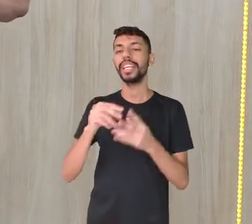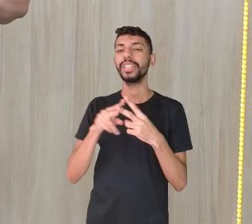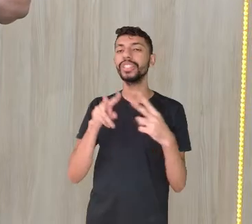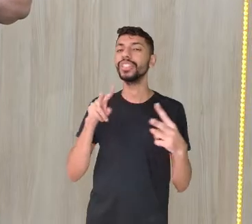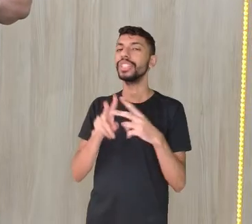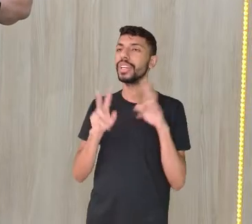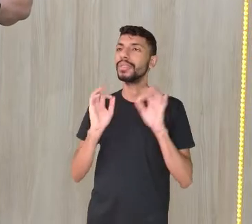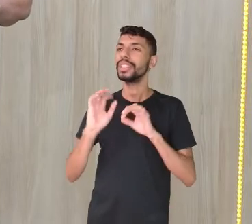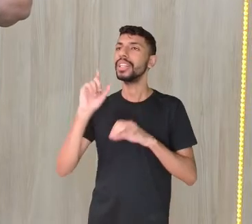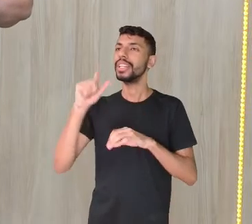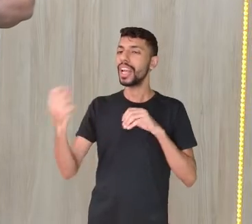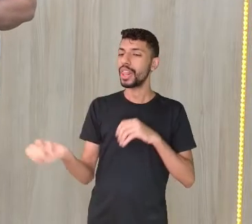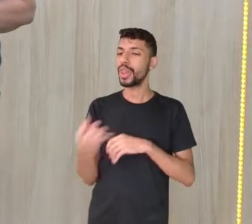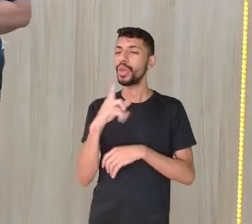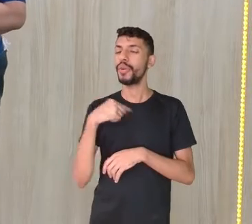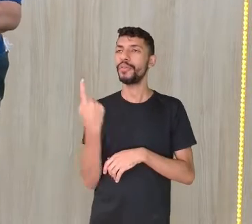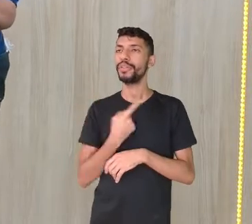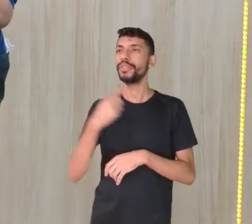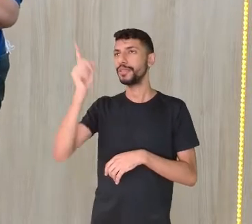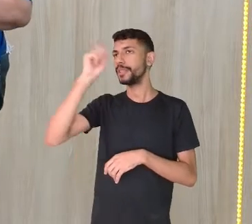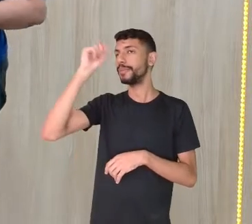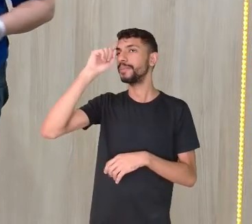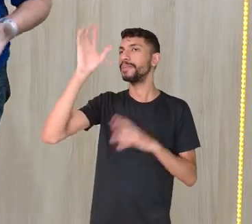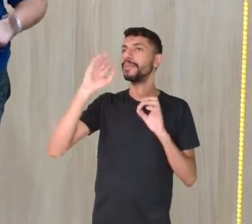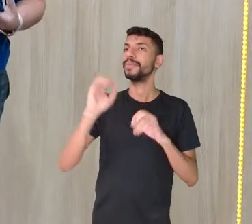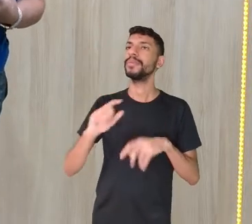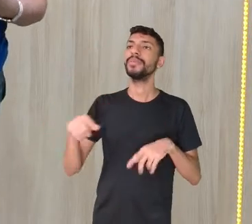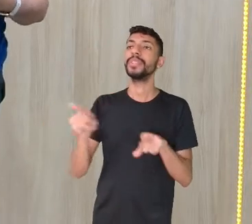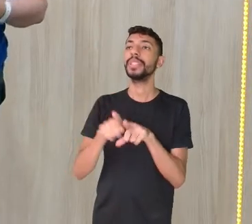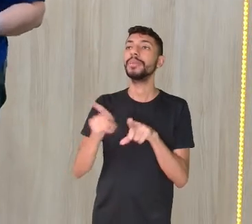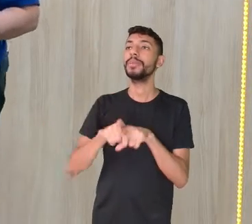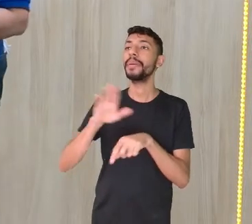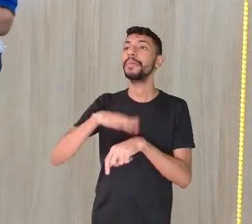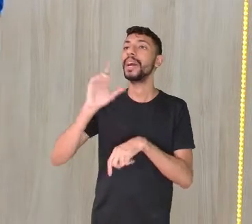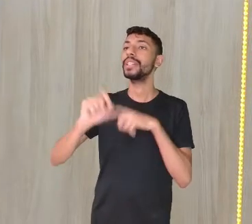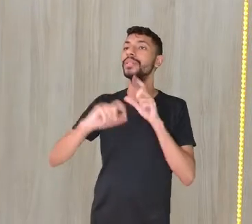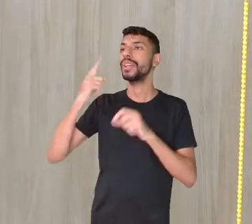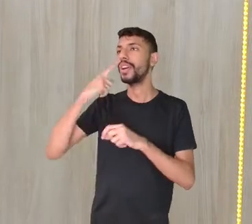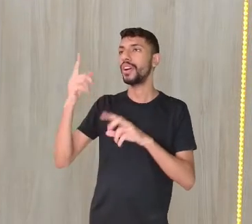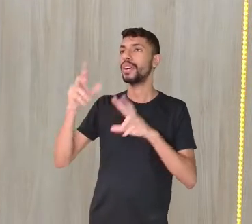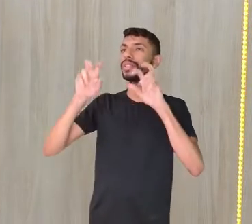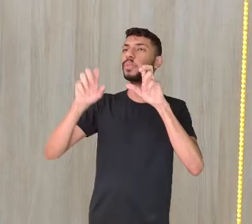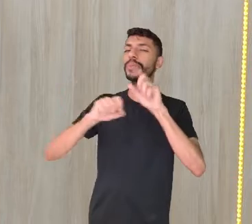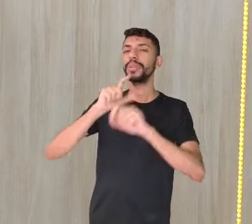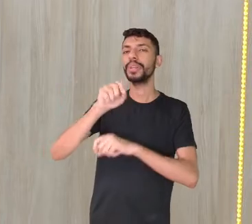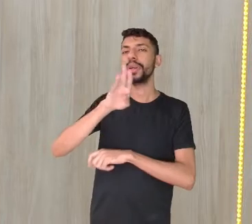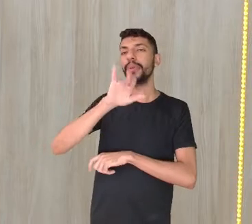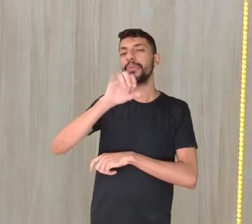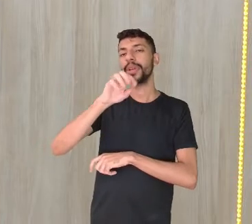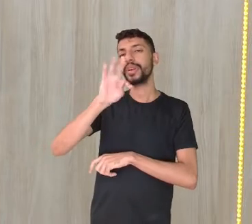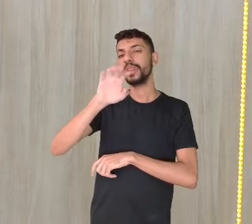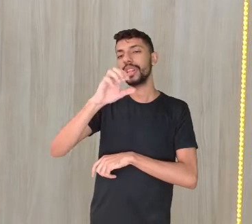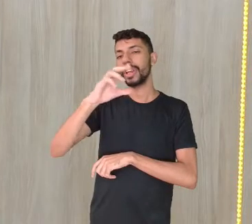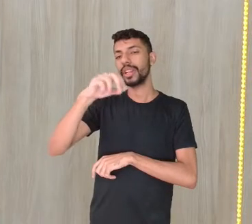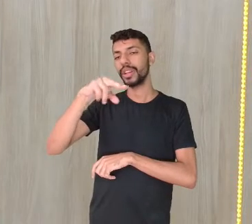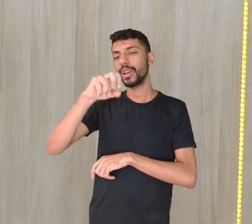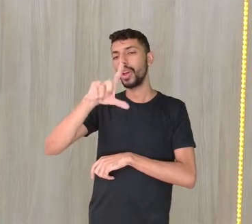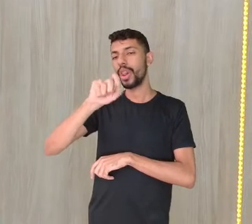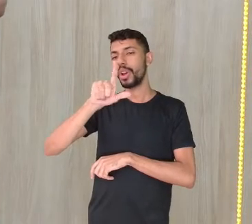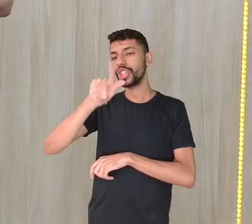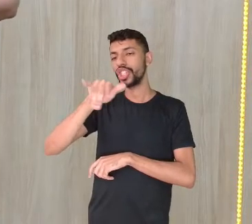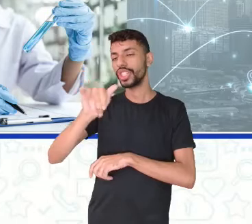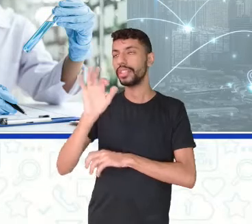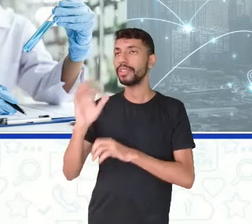novo no nosso dia a dia, né? O que é que nós temos mais? Ainda a questão aí da biotecnologia. E aí eu trago mais uma